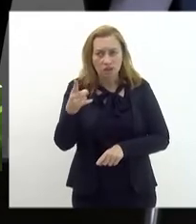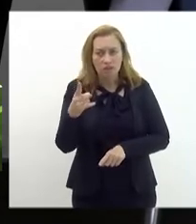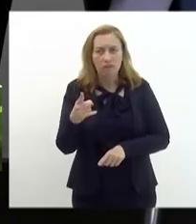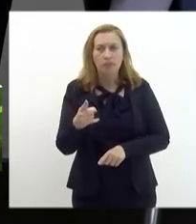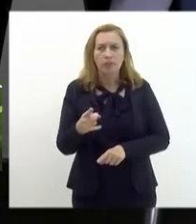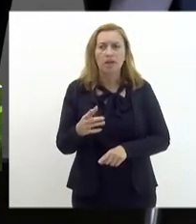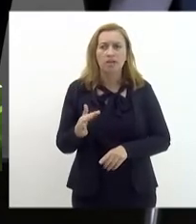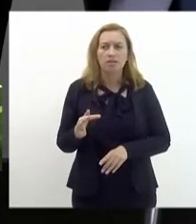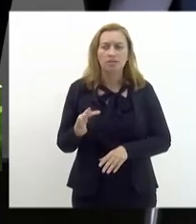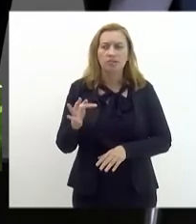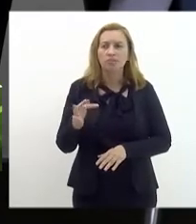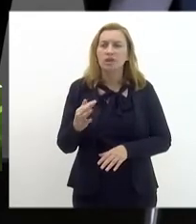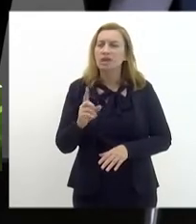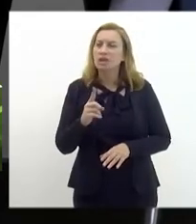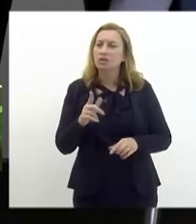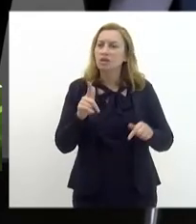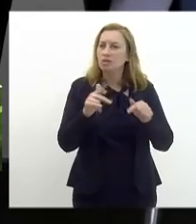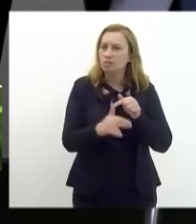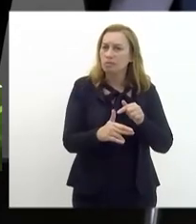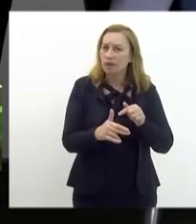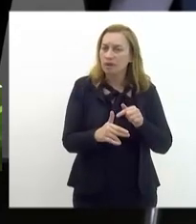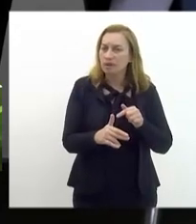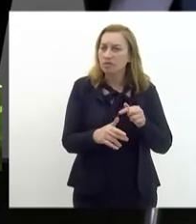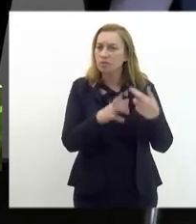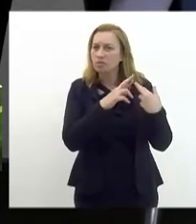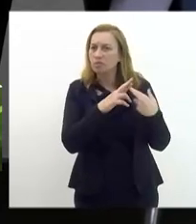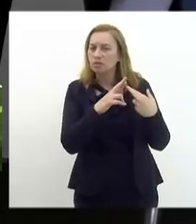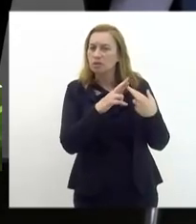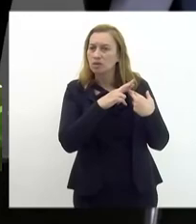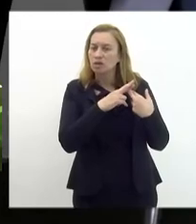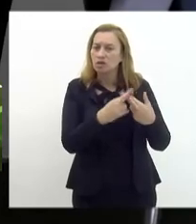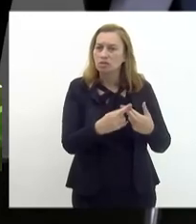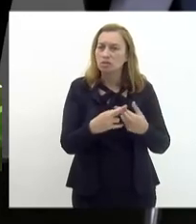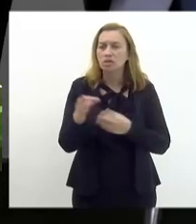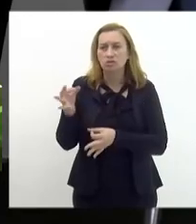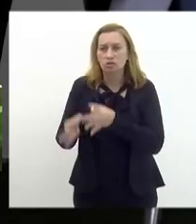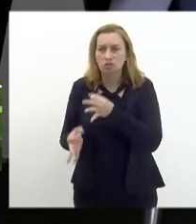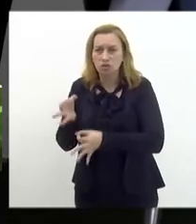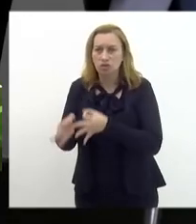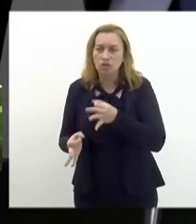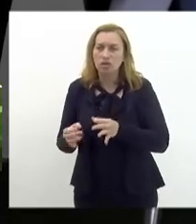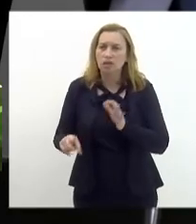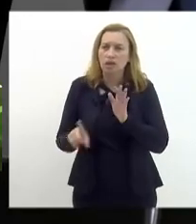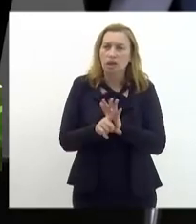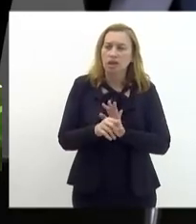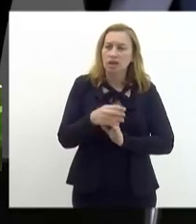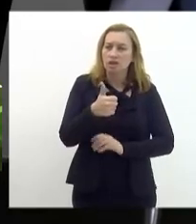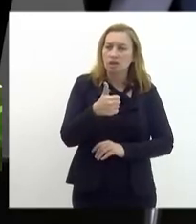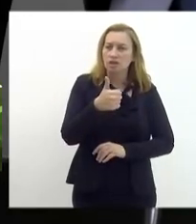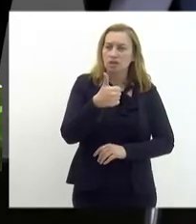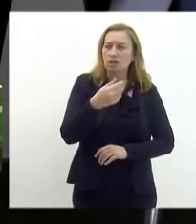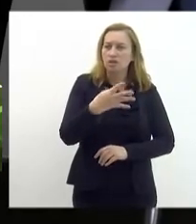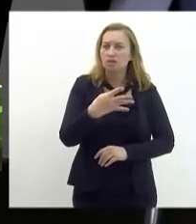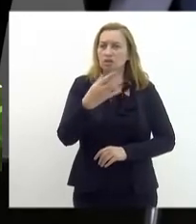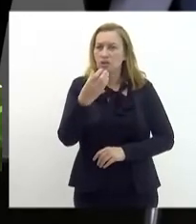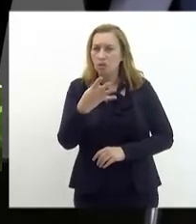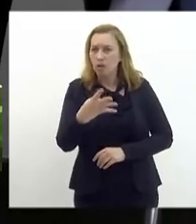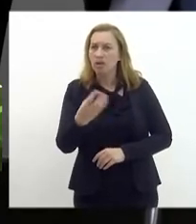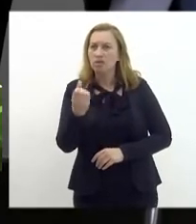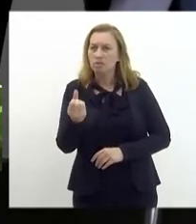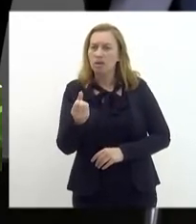essa previsão não impede eventual responsabilização judicial da Lei 12.46 para fins